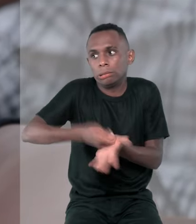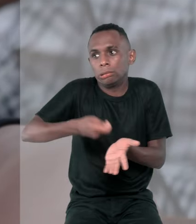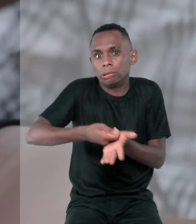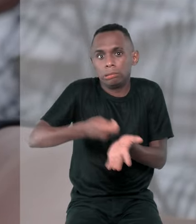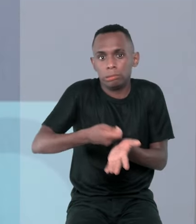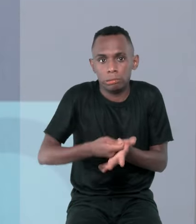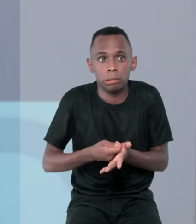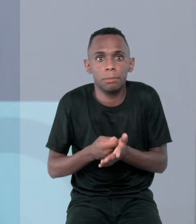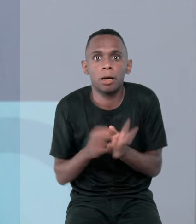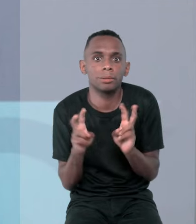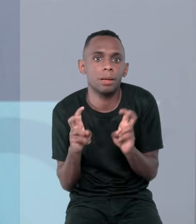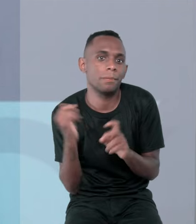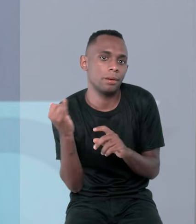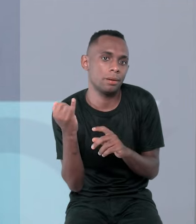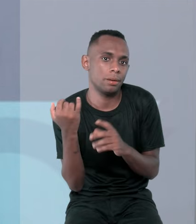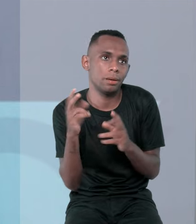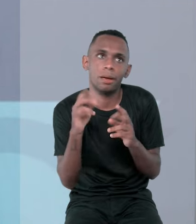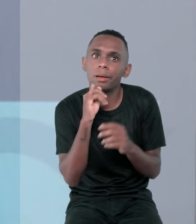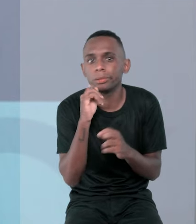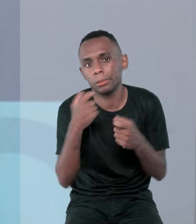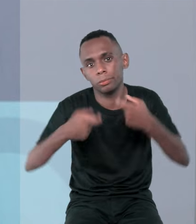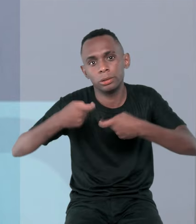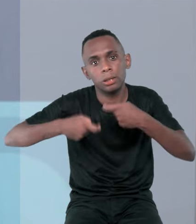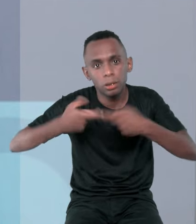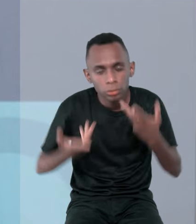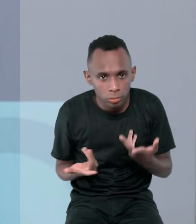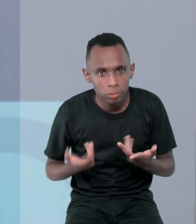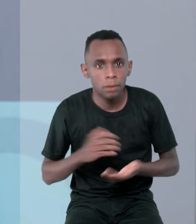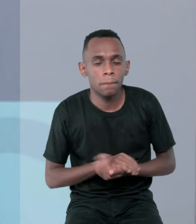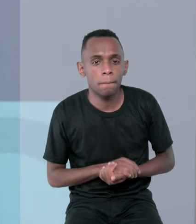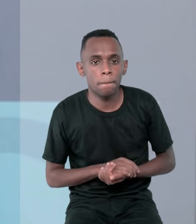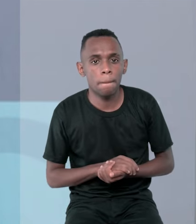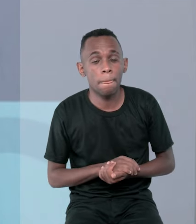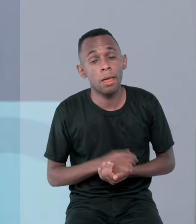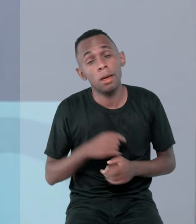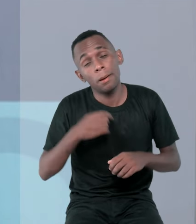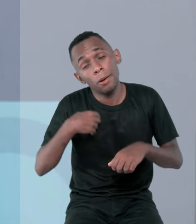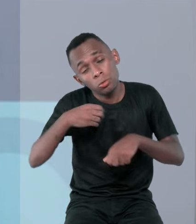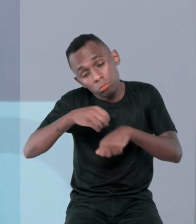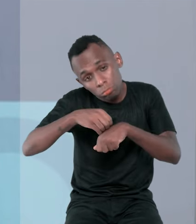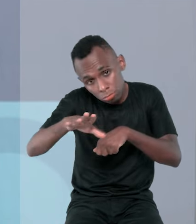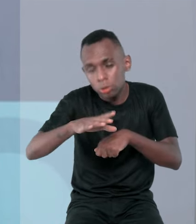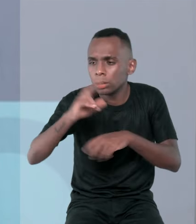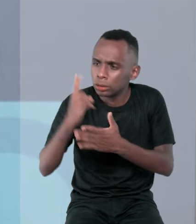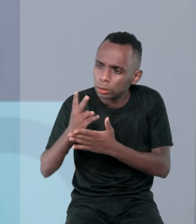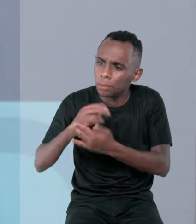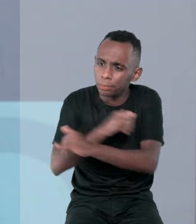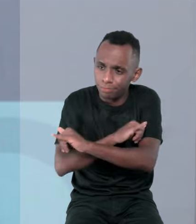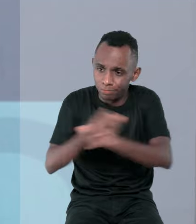uma espectadora assiste com apreensão à fala de Jefferson. O que eu posso dizer, e é o que eu tenho dito,